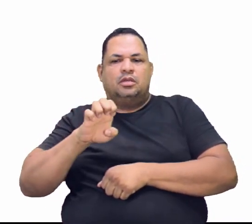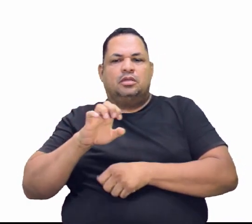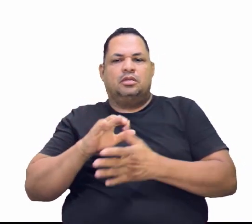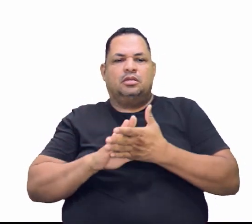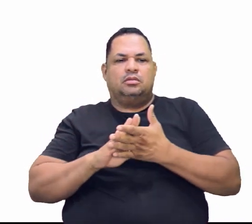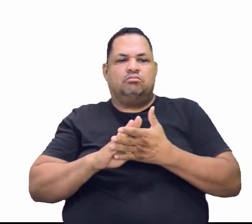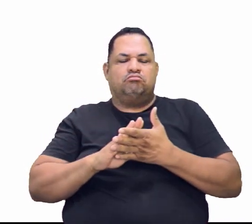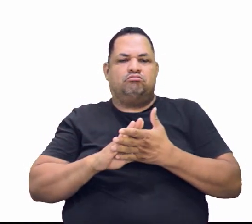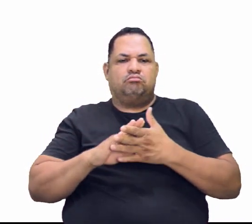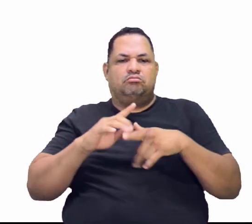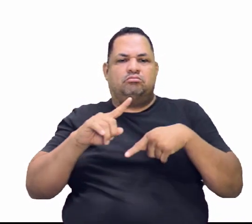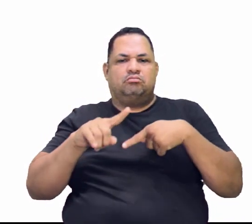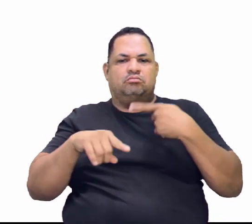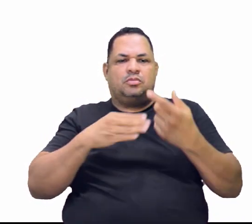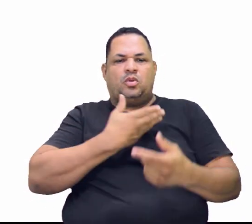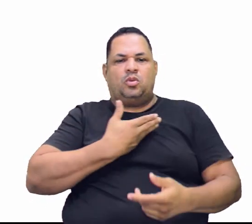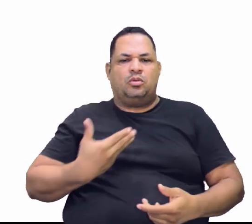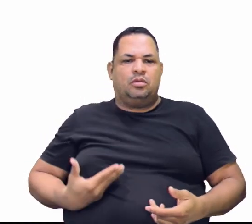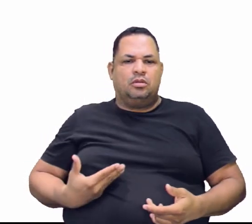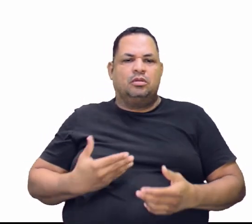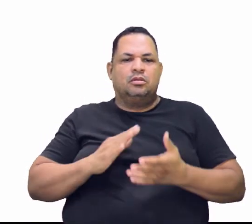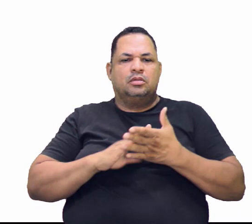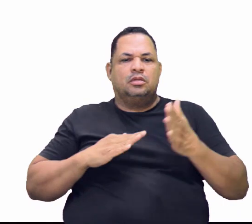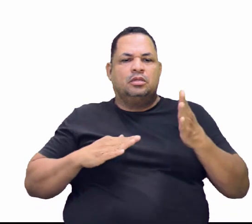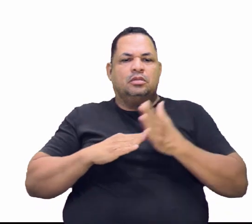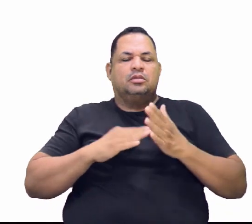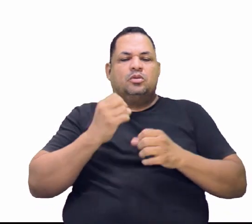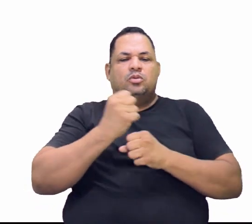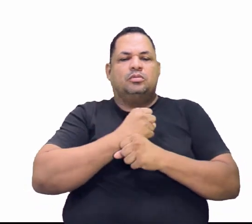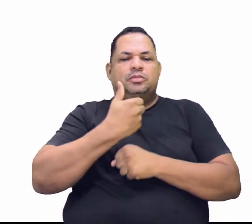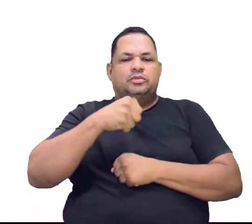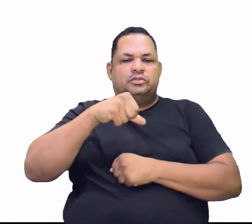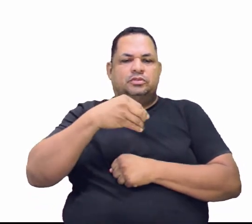Guaporé. Seu governo foi até